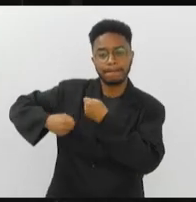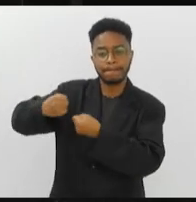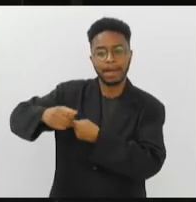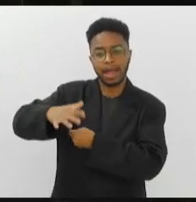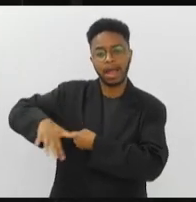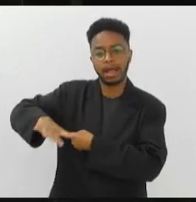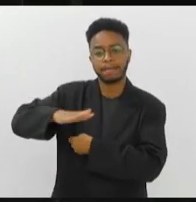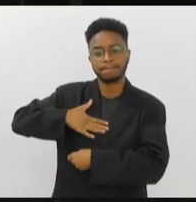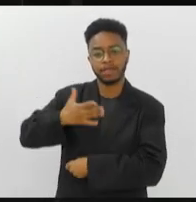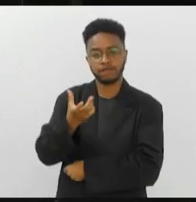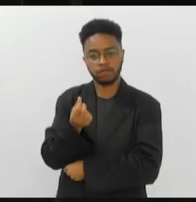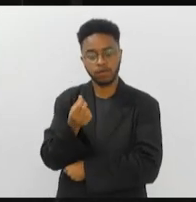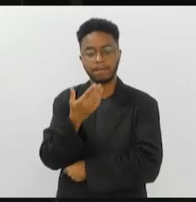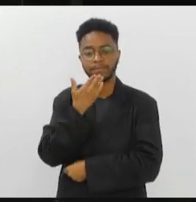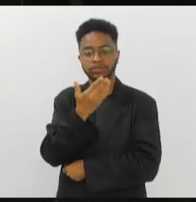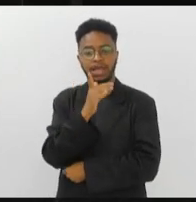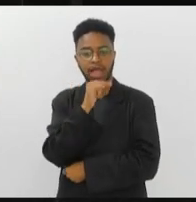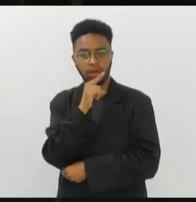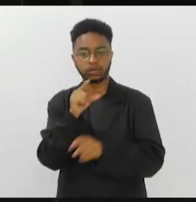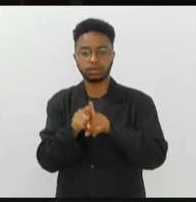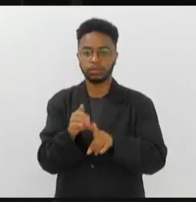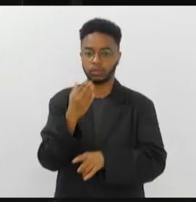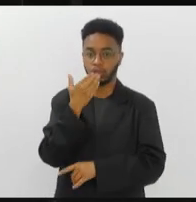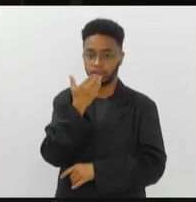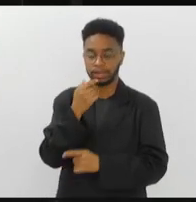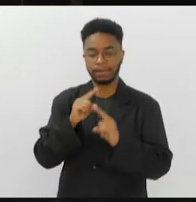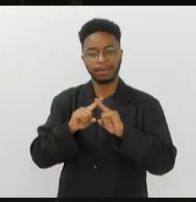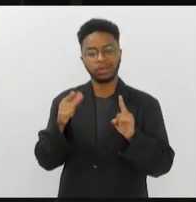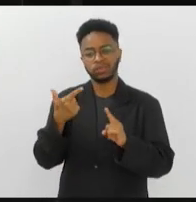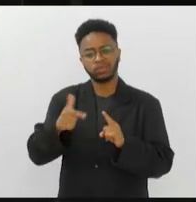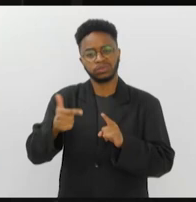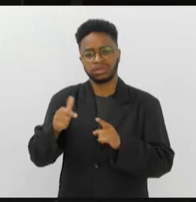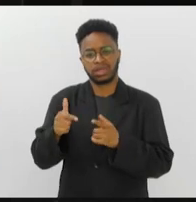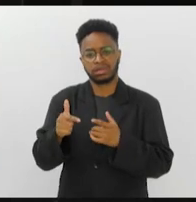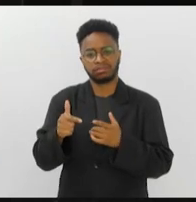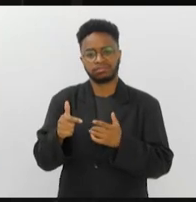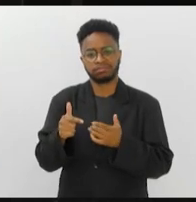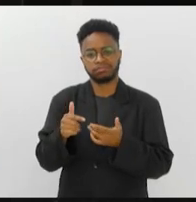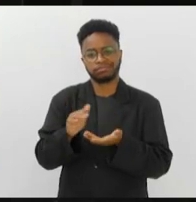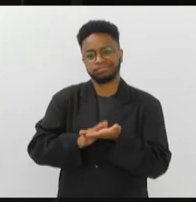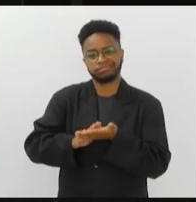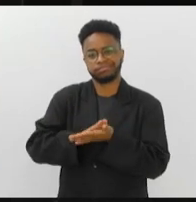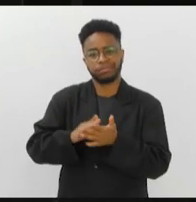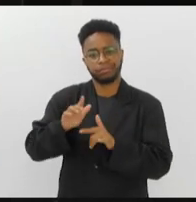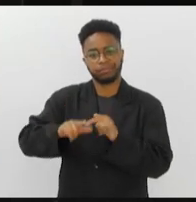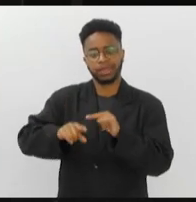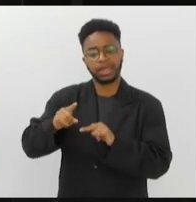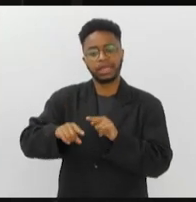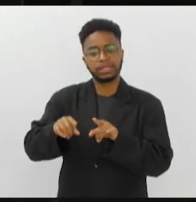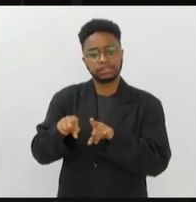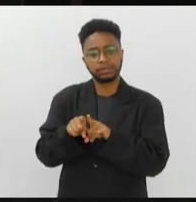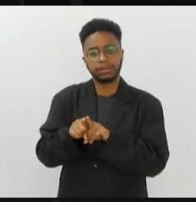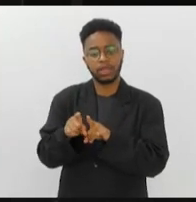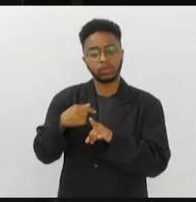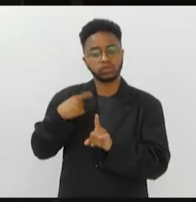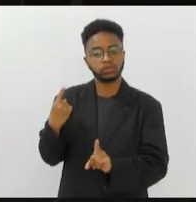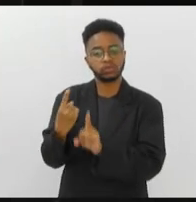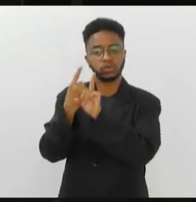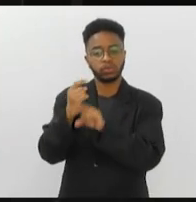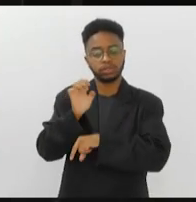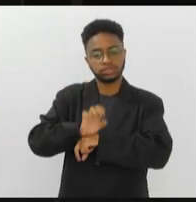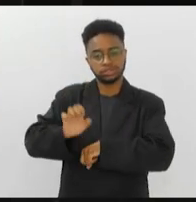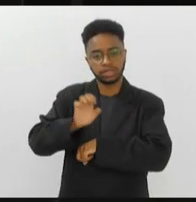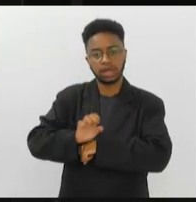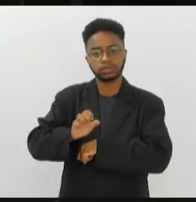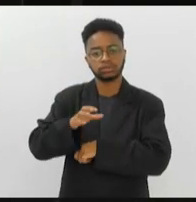pedindo água e comida. Sem muitos recursos, descubro um estágio remunerado no Centro Psiquiátrico Pedro